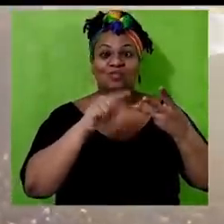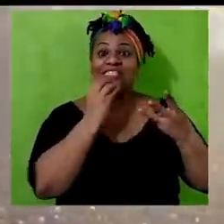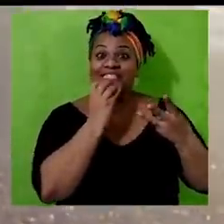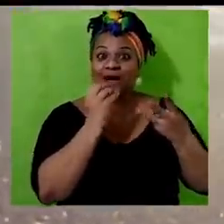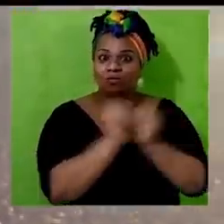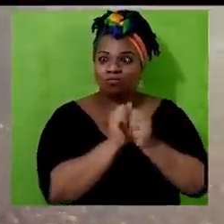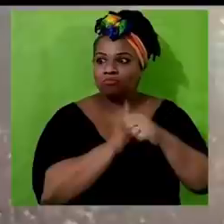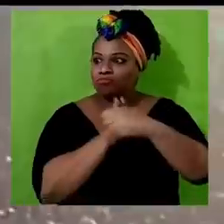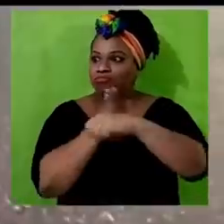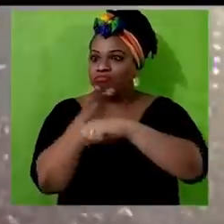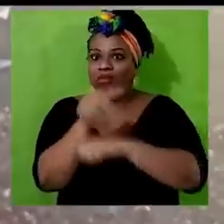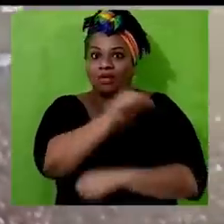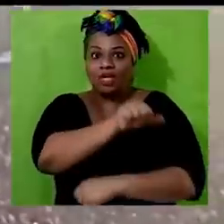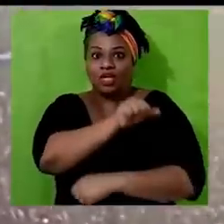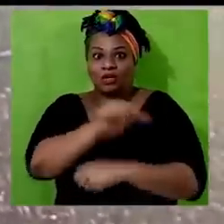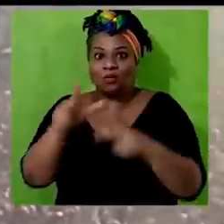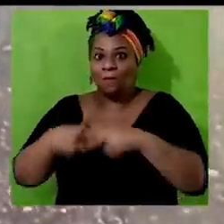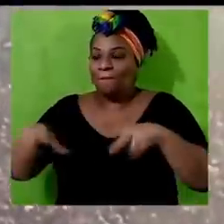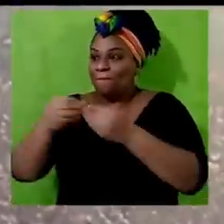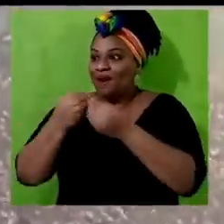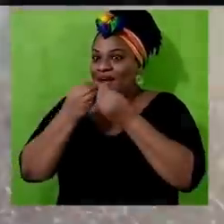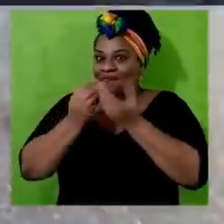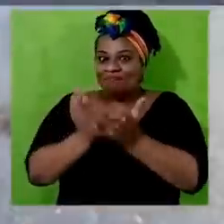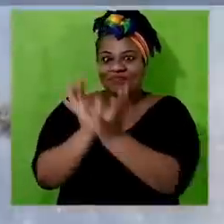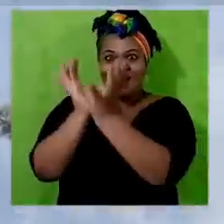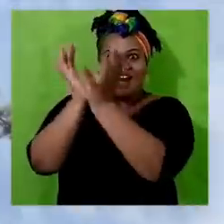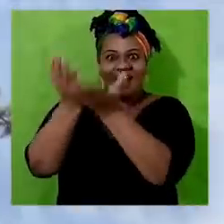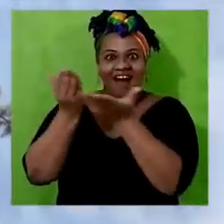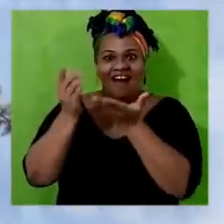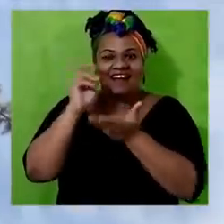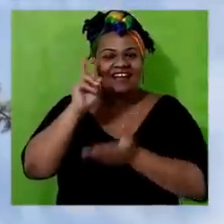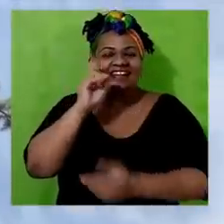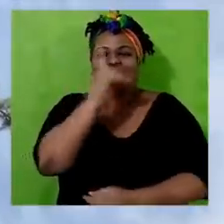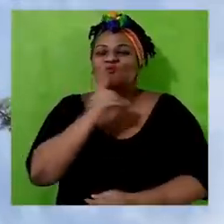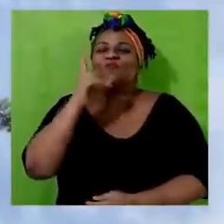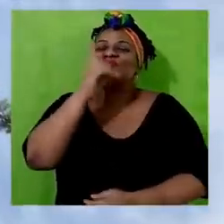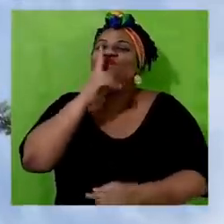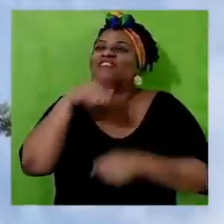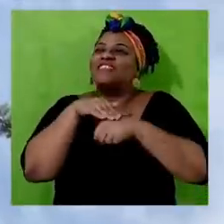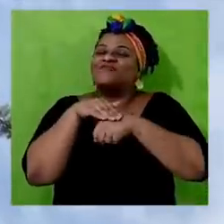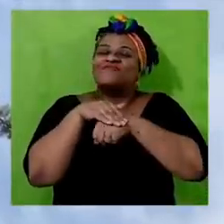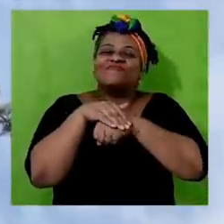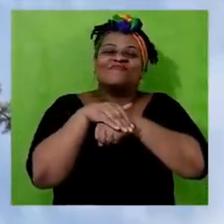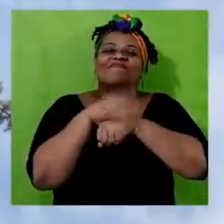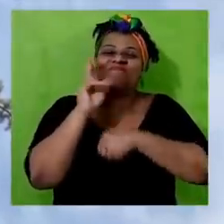recebemos o prêmio. Boa noite.